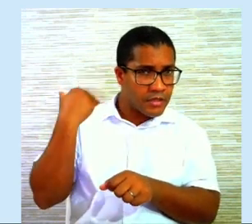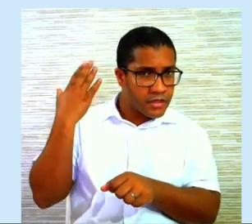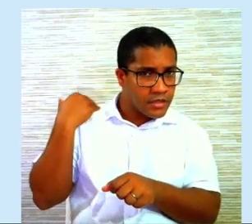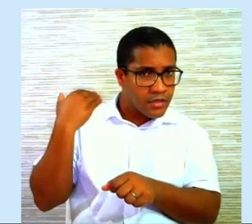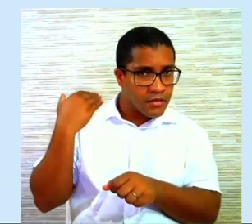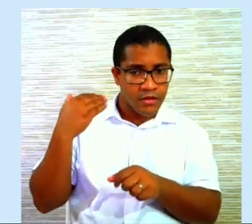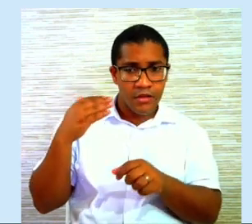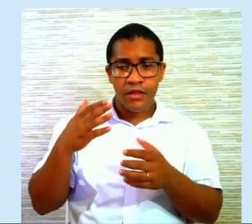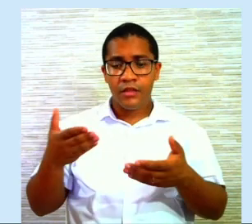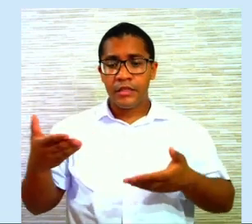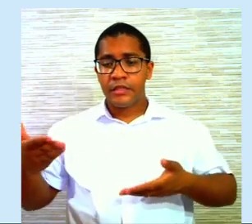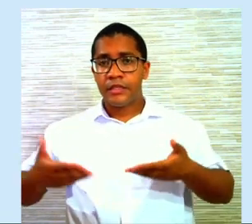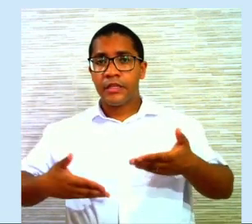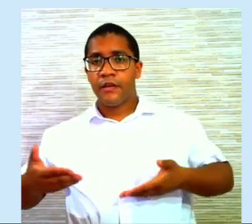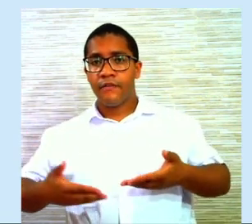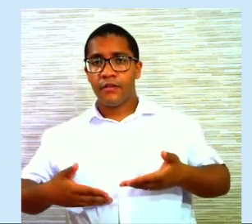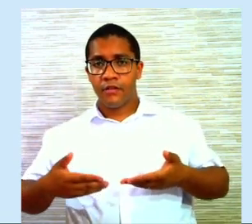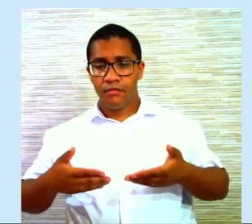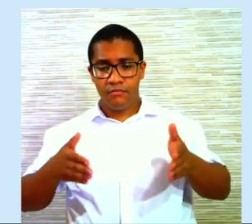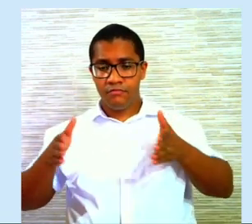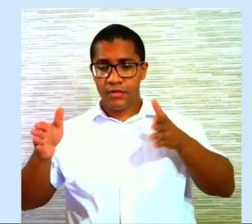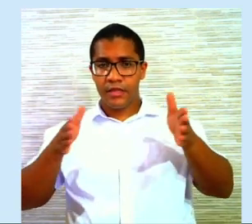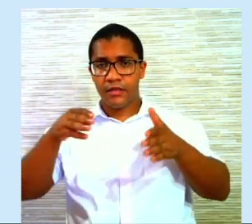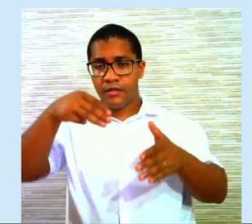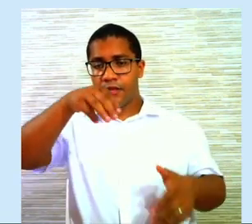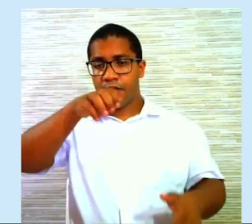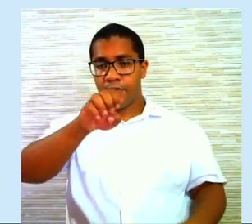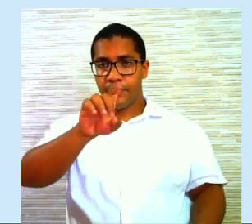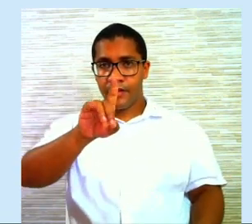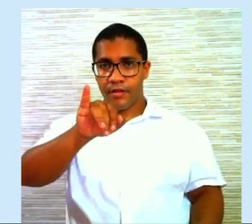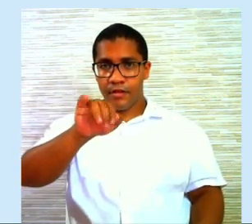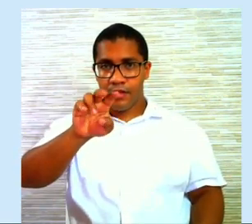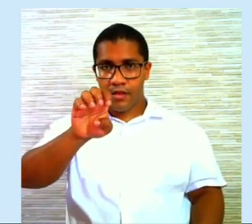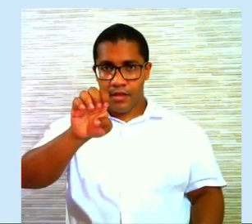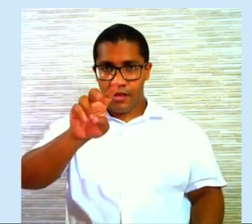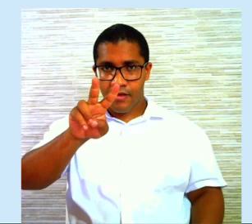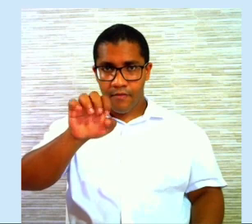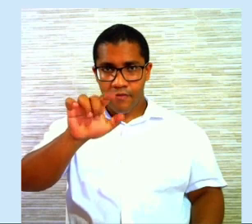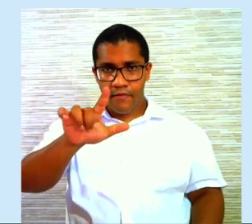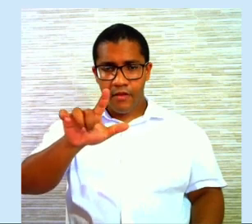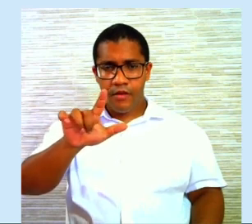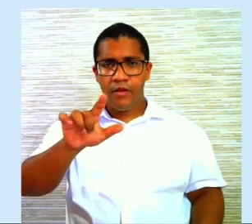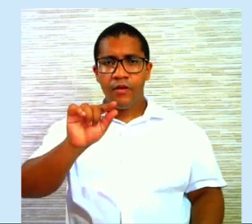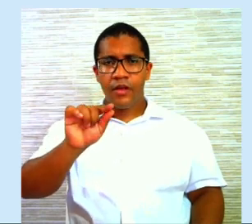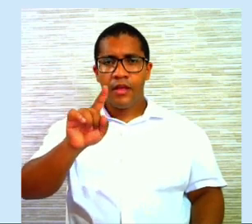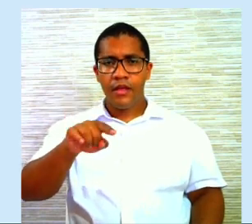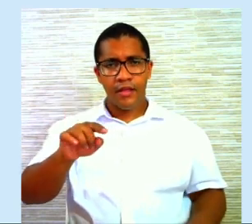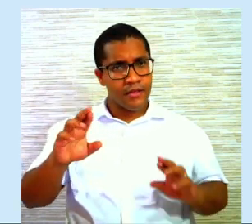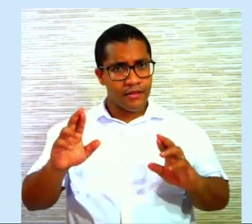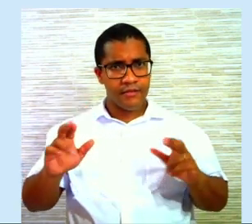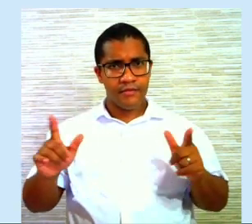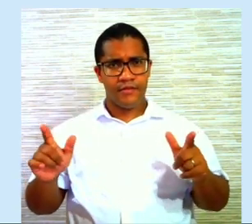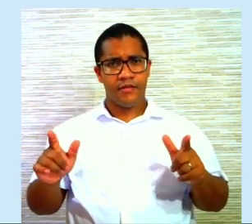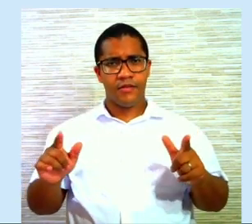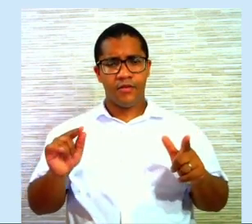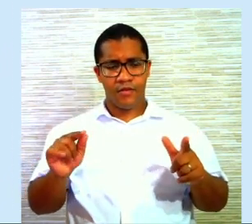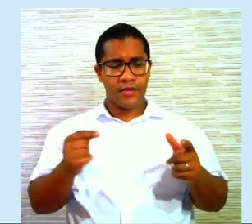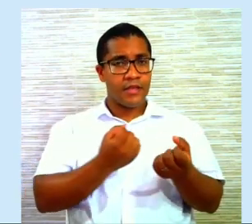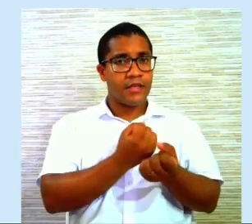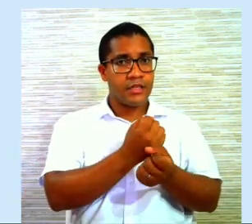antiguidade e a servidão no período medieval? Então cabe destacar que são coisas distintas, ou seja,